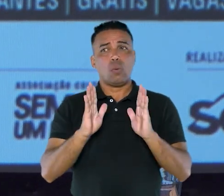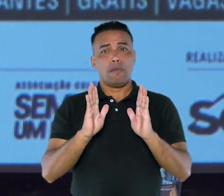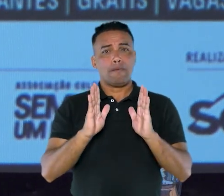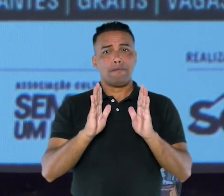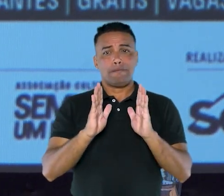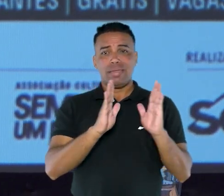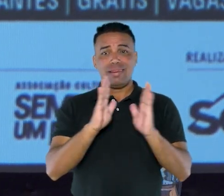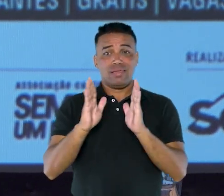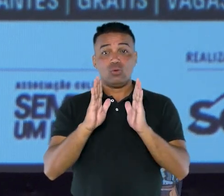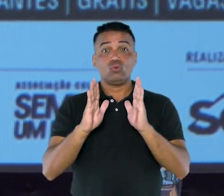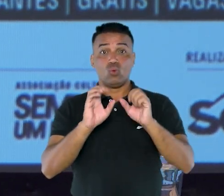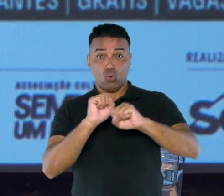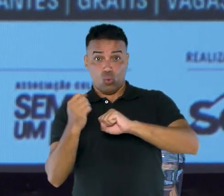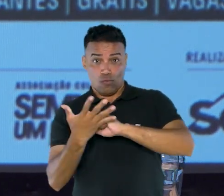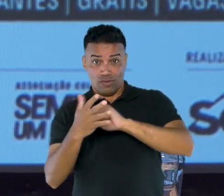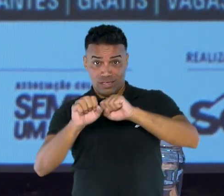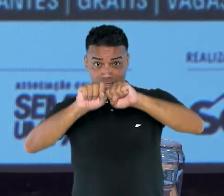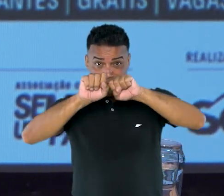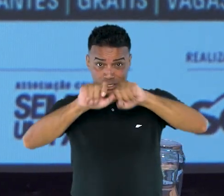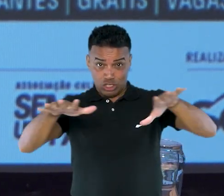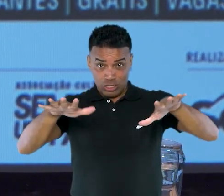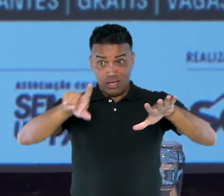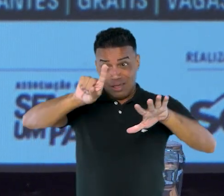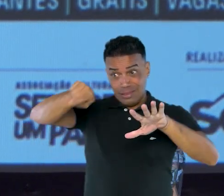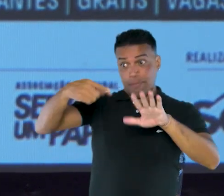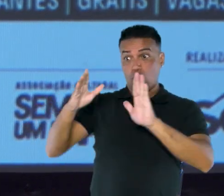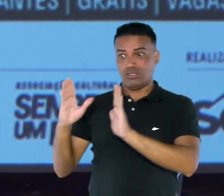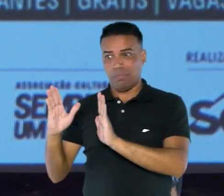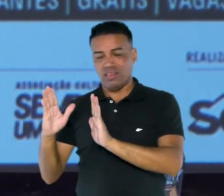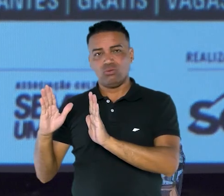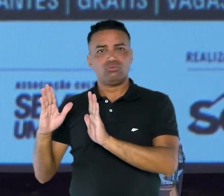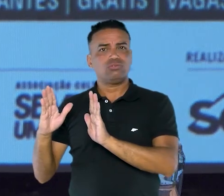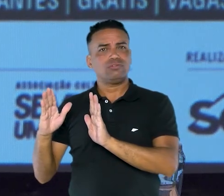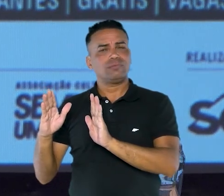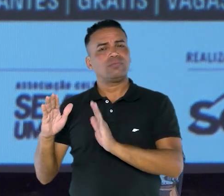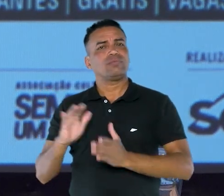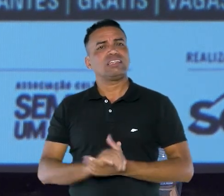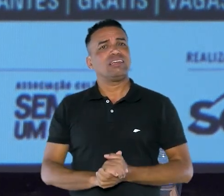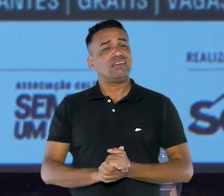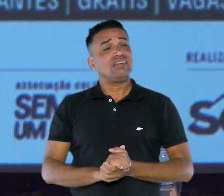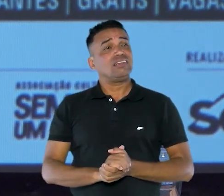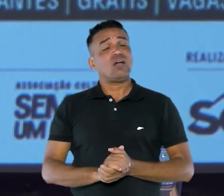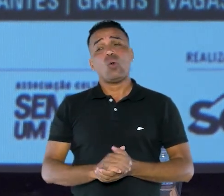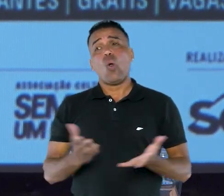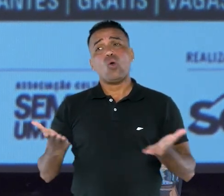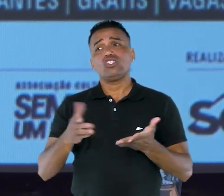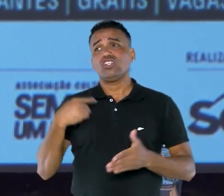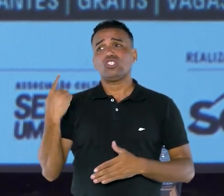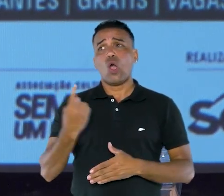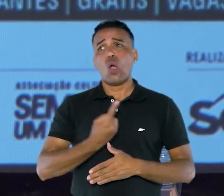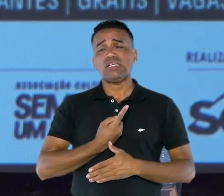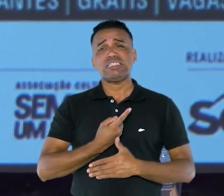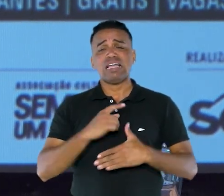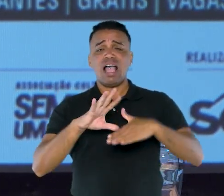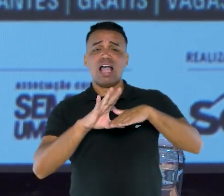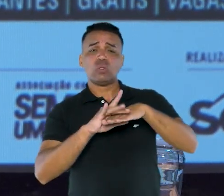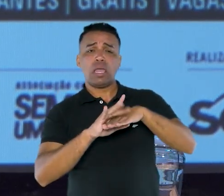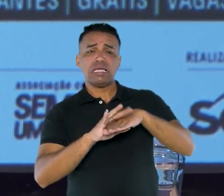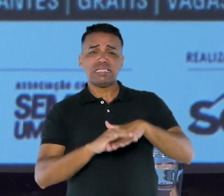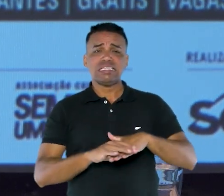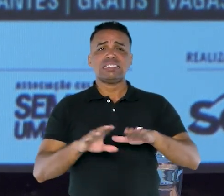novo normal não aconteceu, né, pós-Covid, assim. Para mim, o novo normal virou adoecer. Parece que a gente está sempre